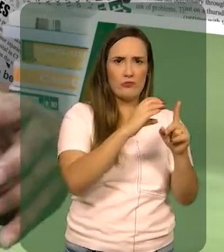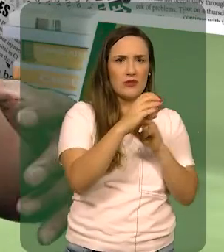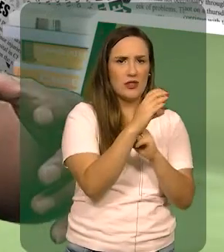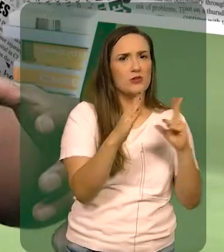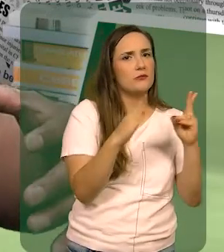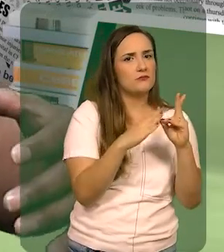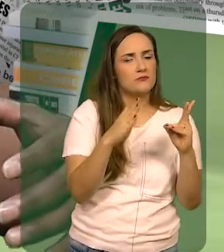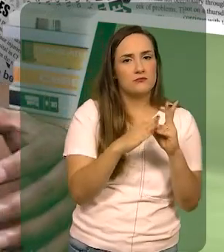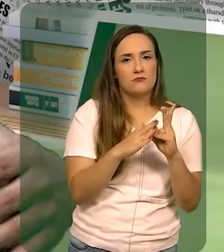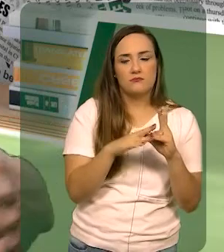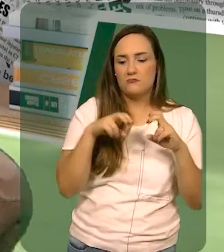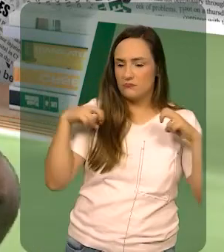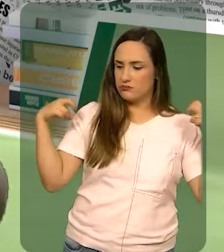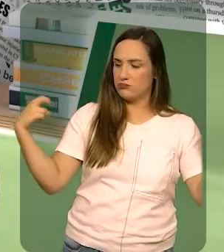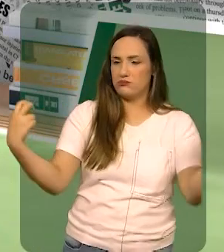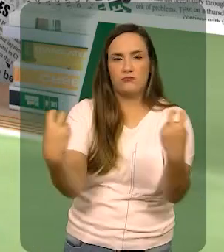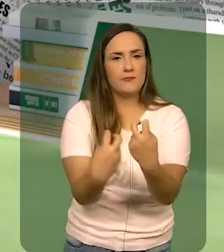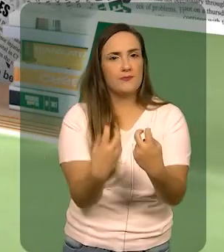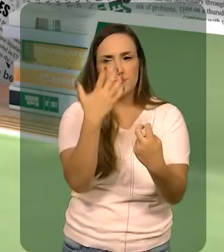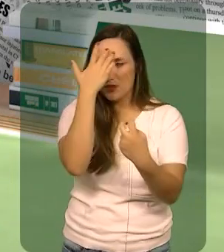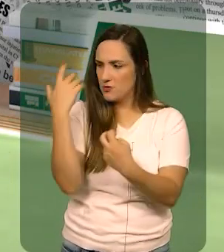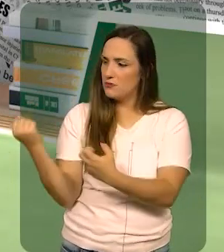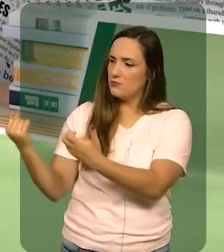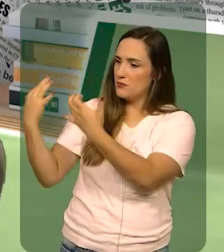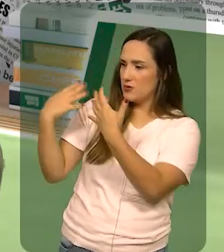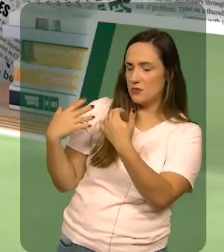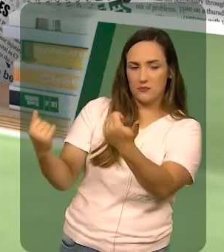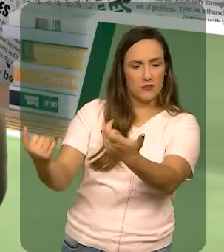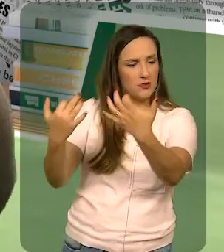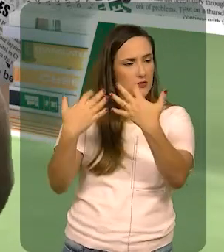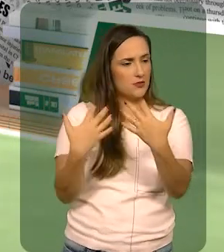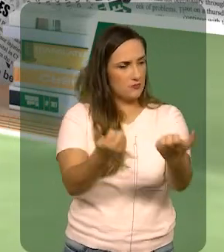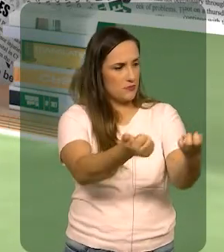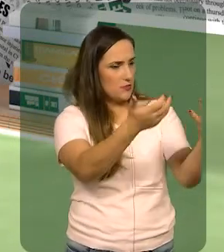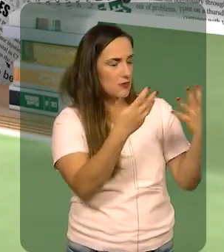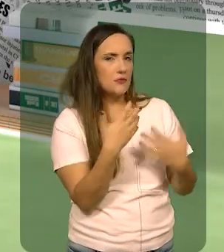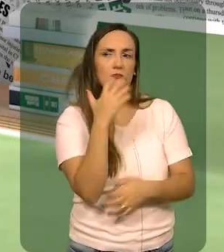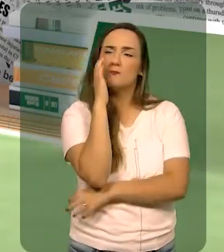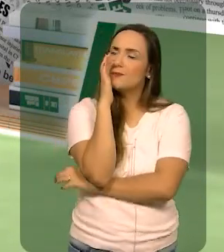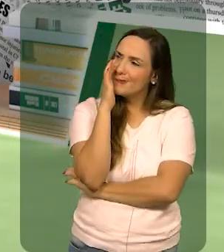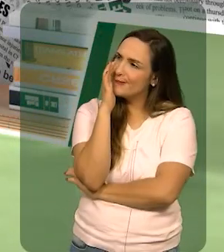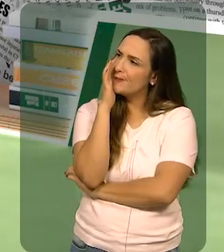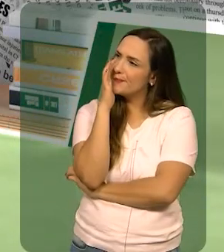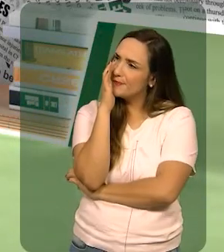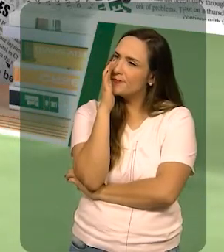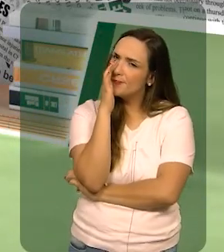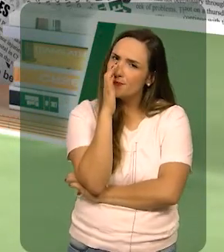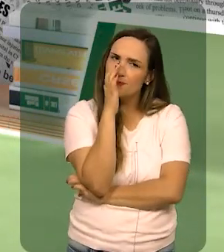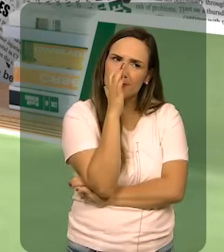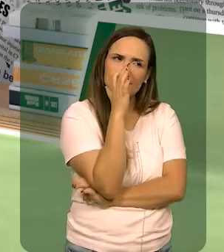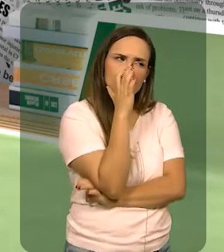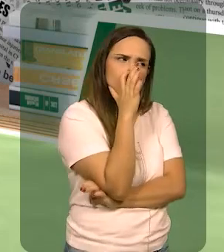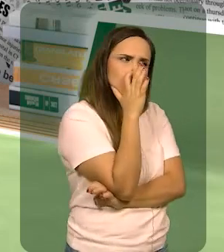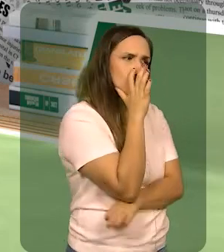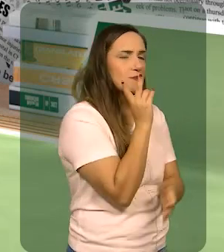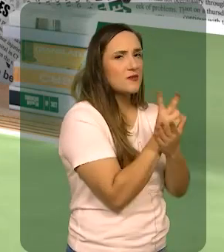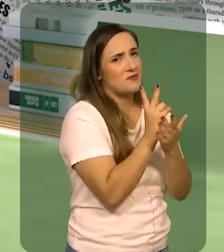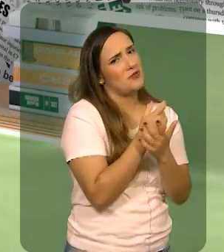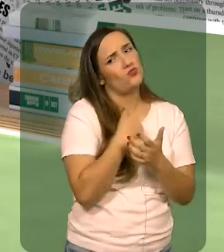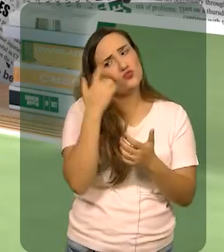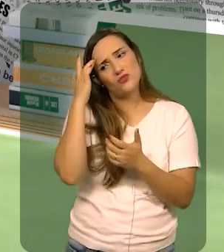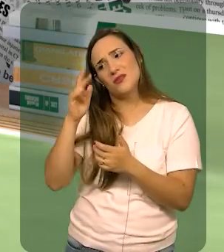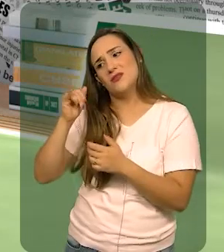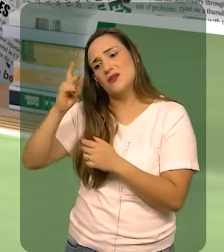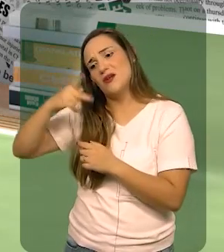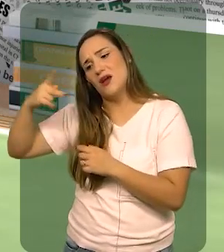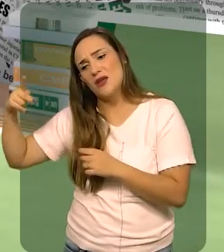base ao redor de pessoas que sempre estiveram fazendo aquela questão de ouvir. Então eu acredito, não sei se o Cadió é